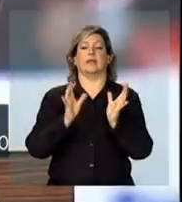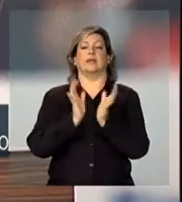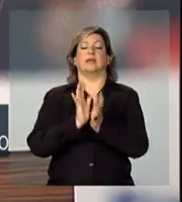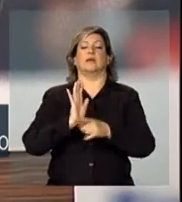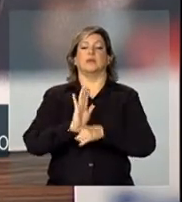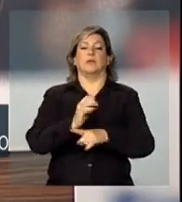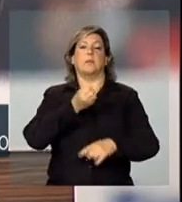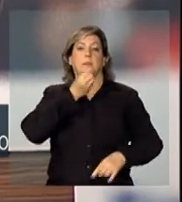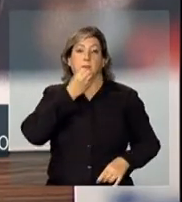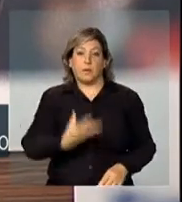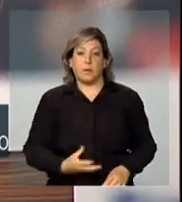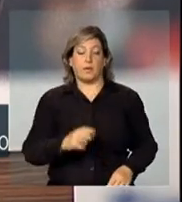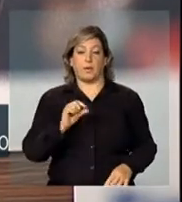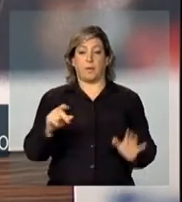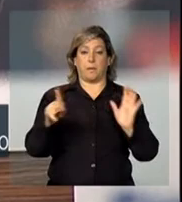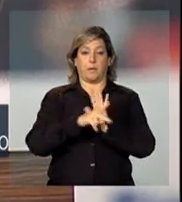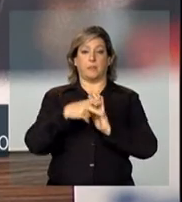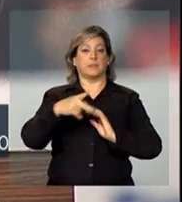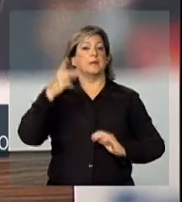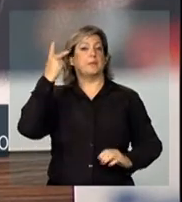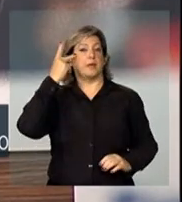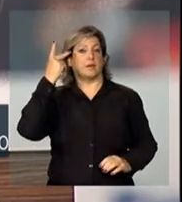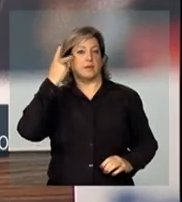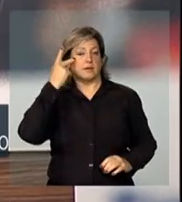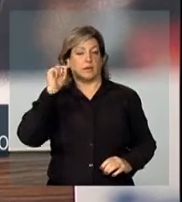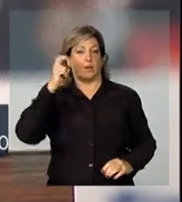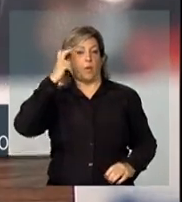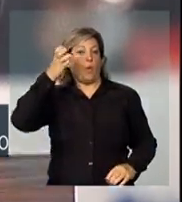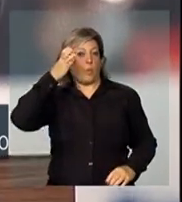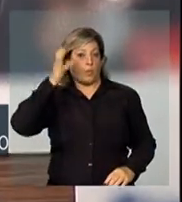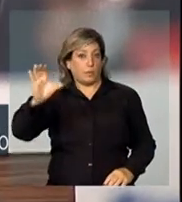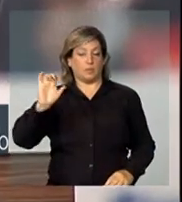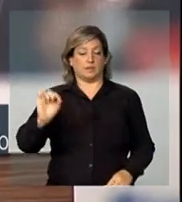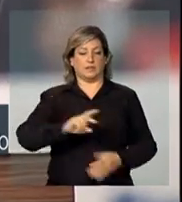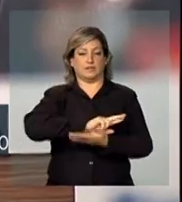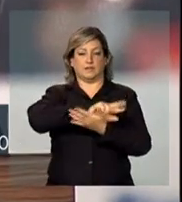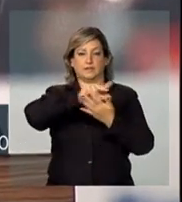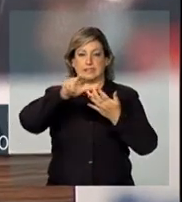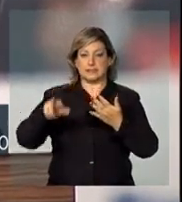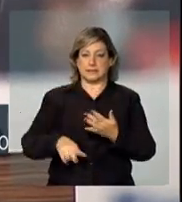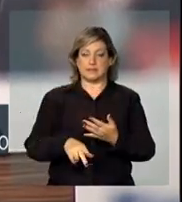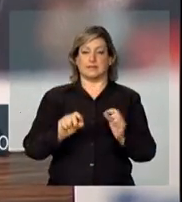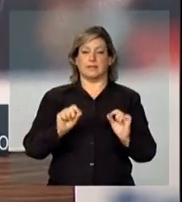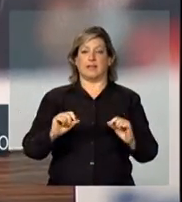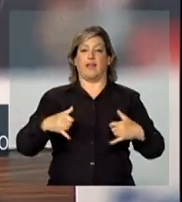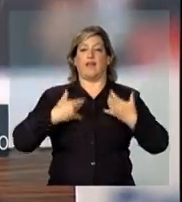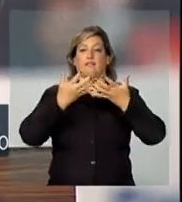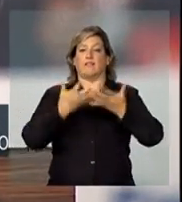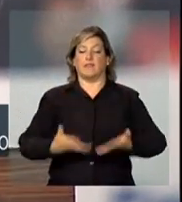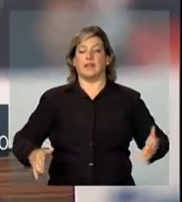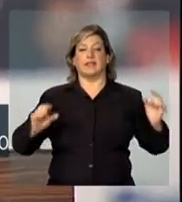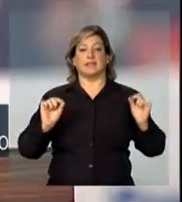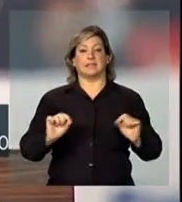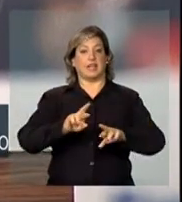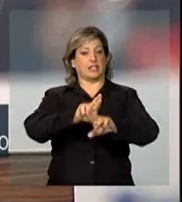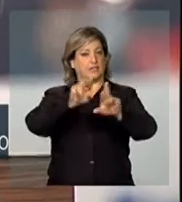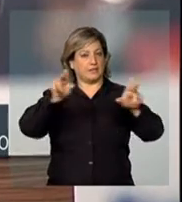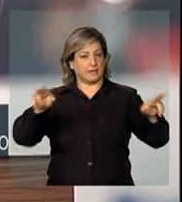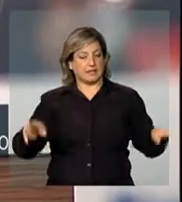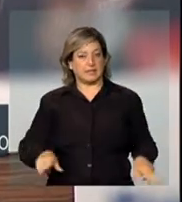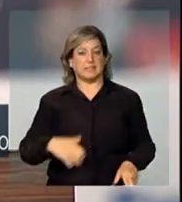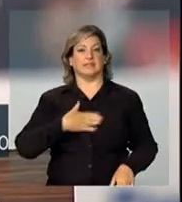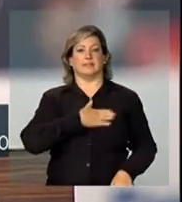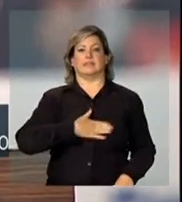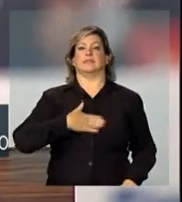ainda mais o que é próprio dos paulistanos uma cultura da diversidade que Celebra a diferença